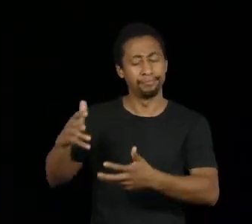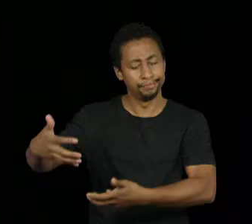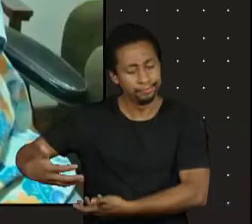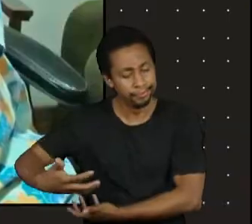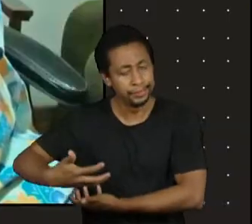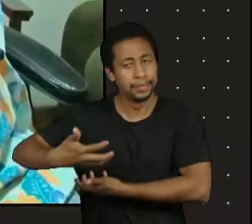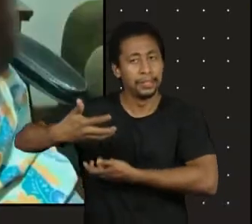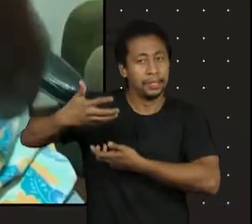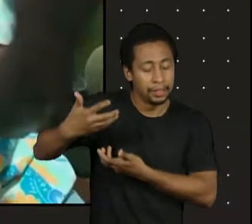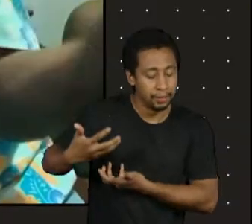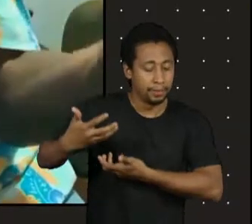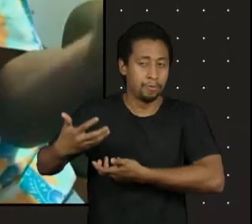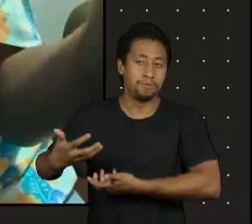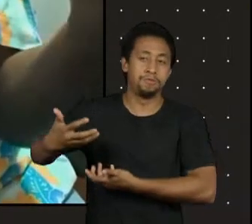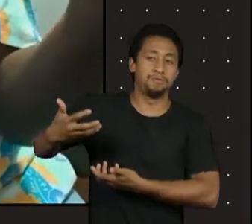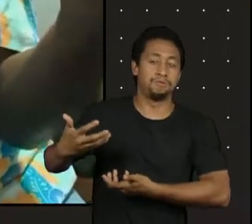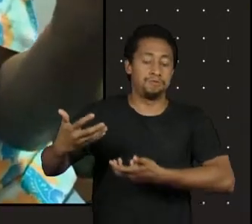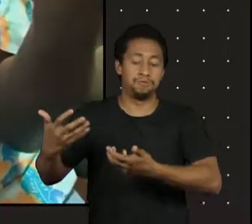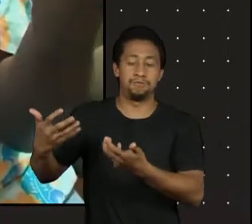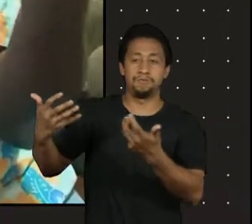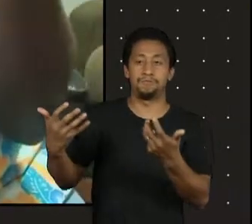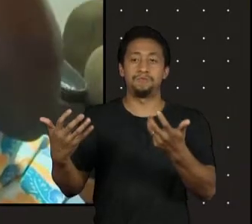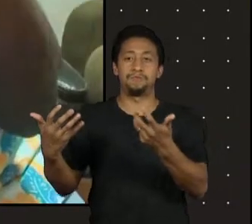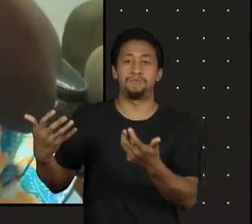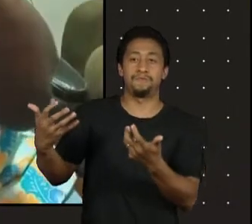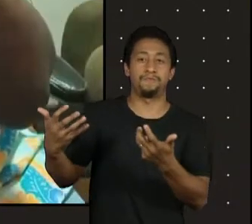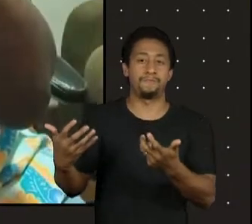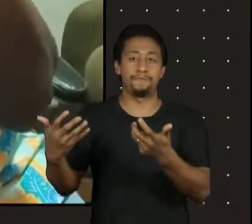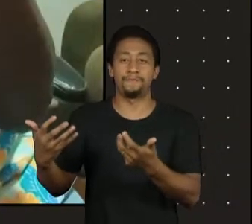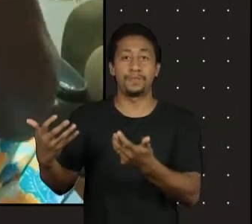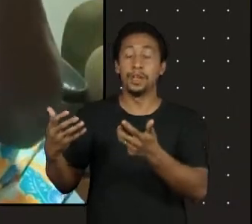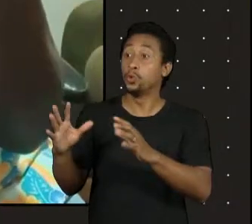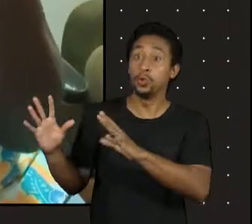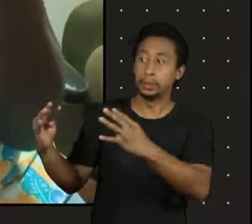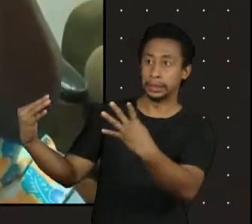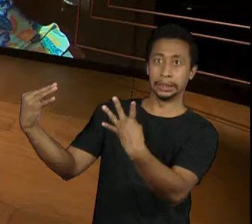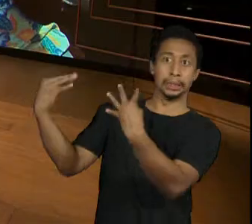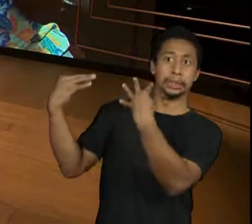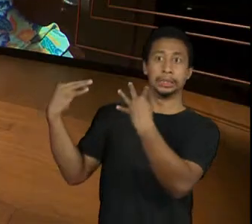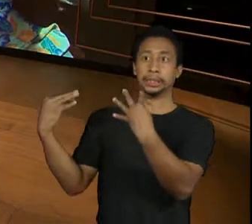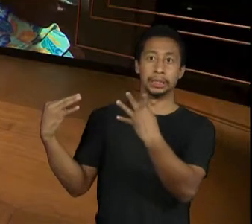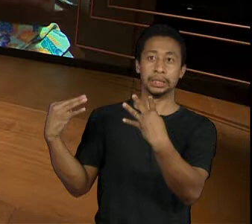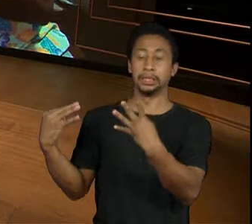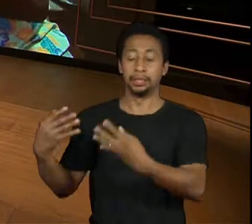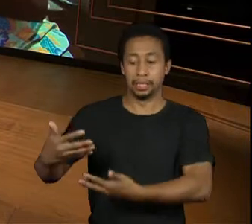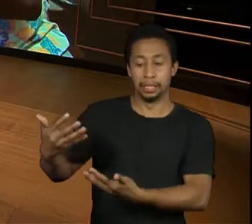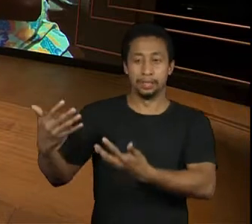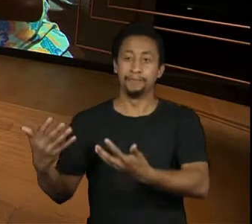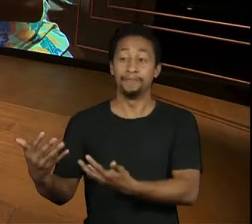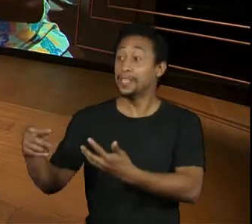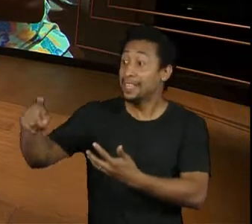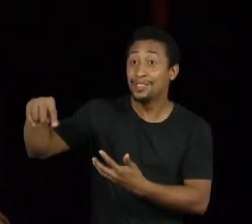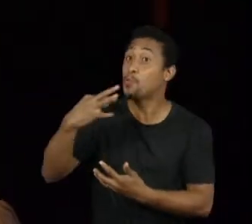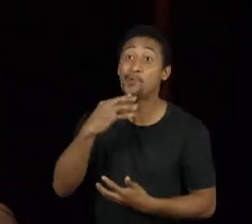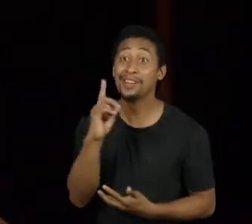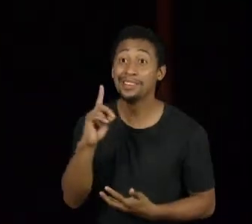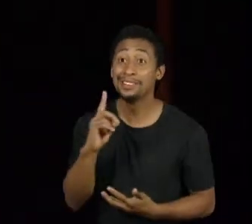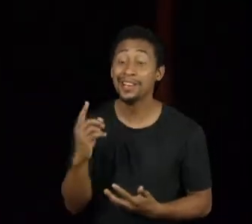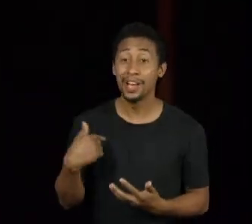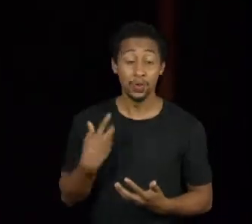praia, atravessei a Atlântica com essa mulher no colo. E ninguém sabia que era a Janis Joplin, só eu e o Serguei.